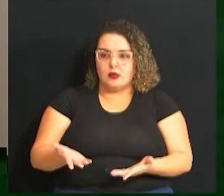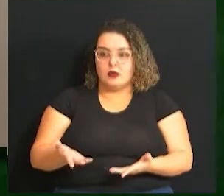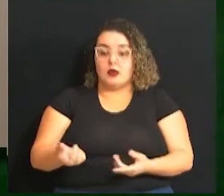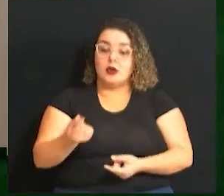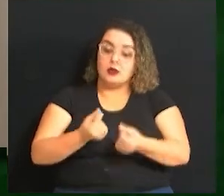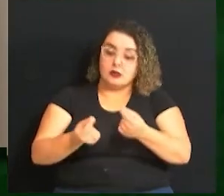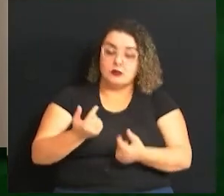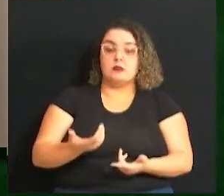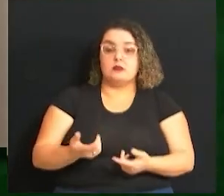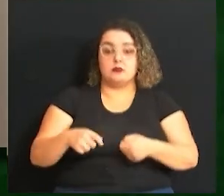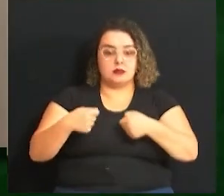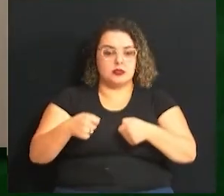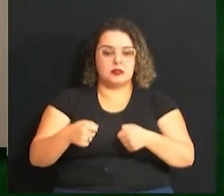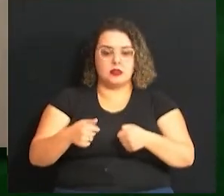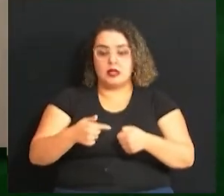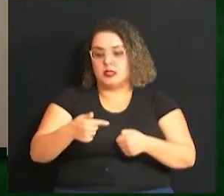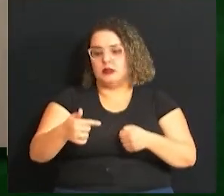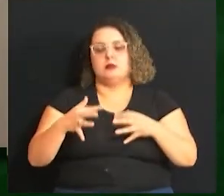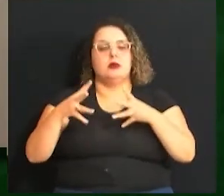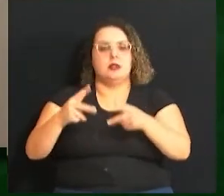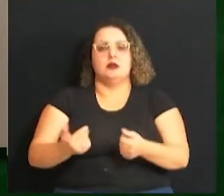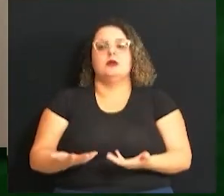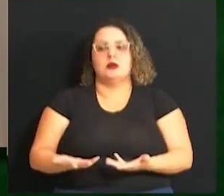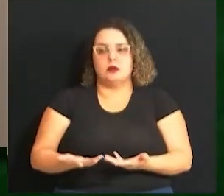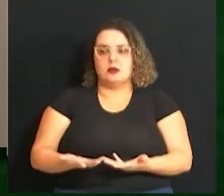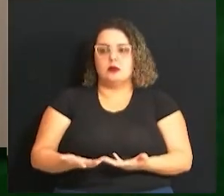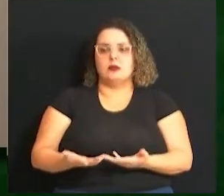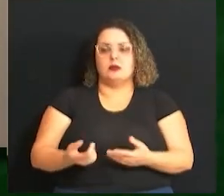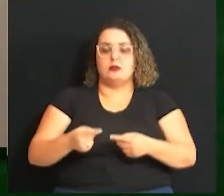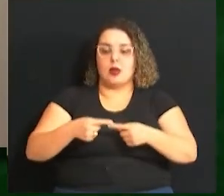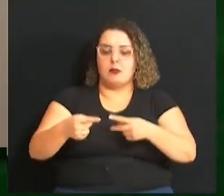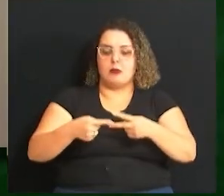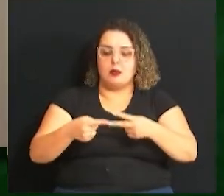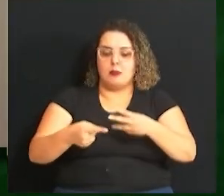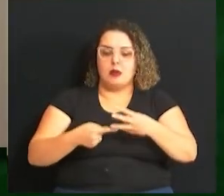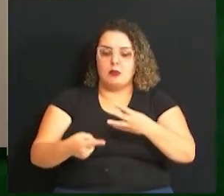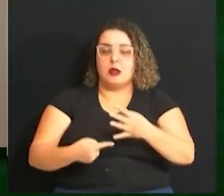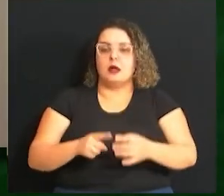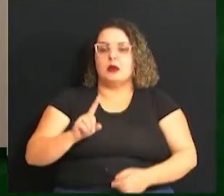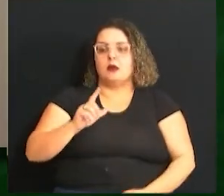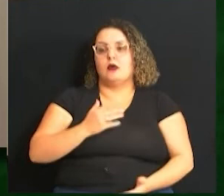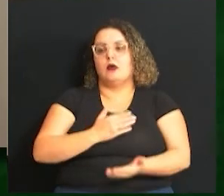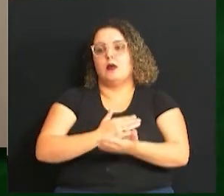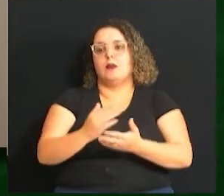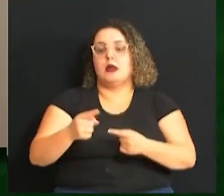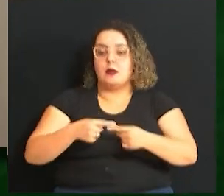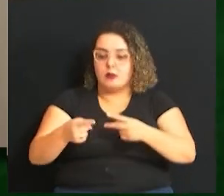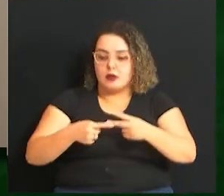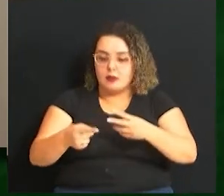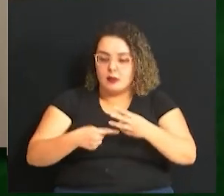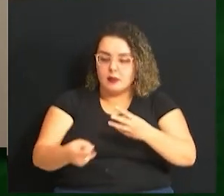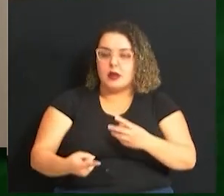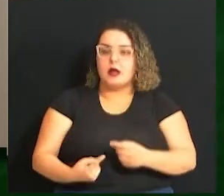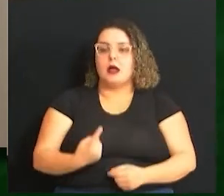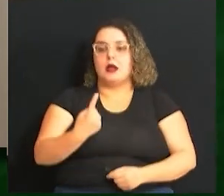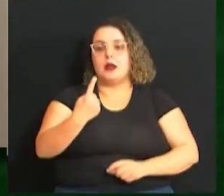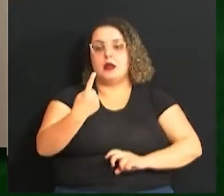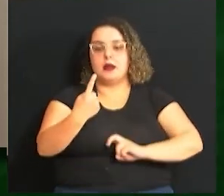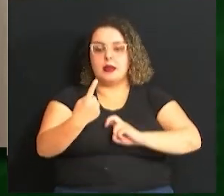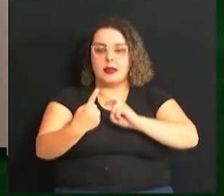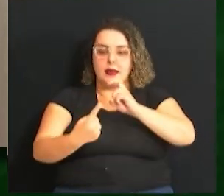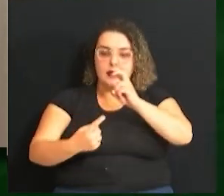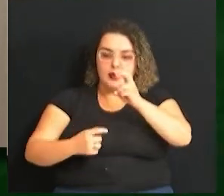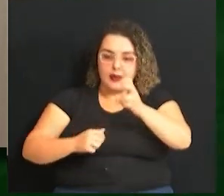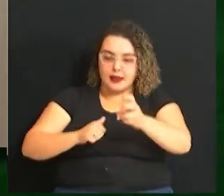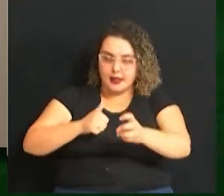temporalidade. Esse dinheiro precisa durar a semana toda. A gente começa com semanada, depois quinzenada e depois mesada. Então,